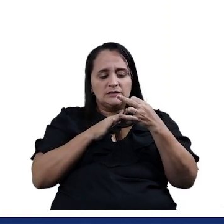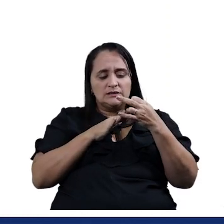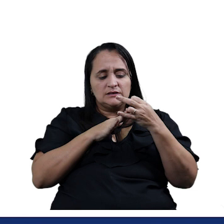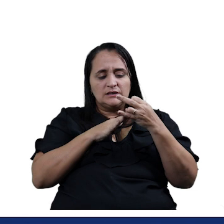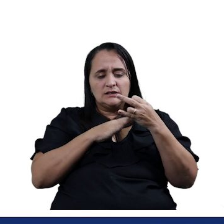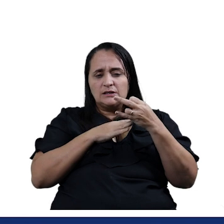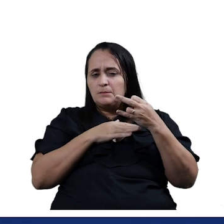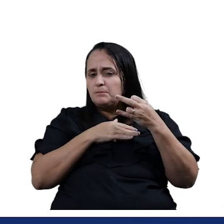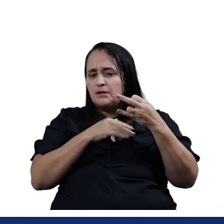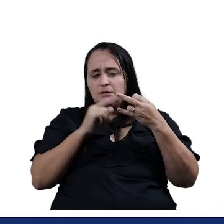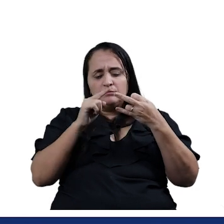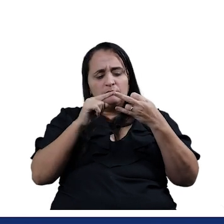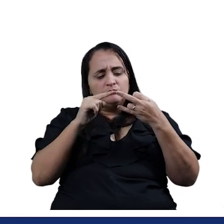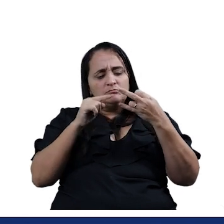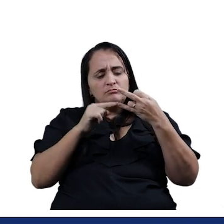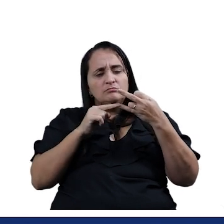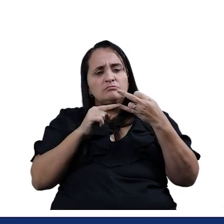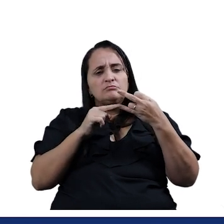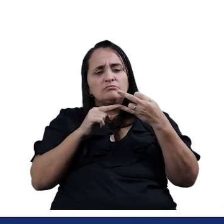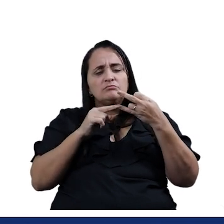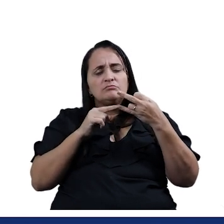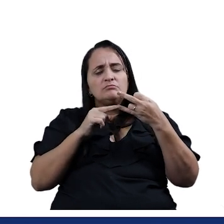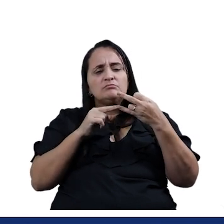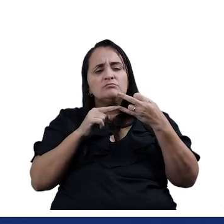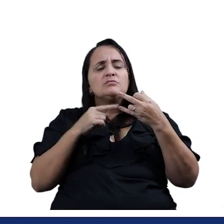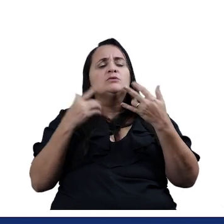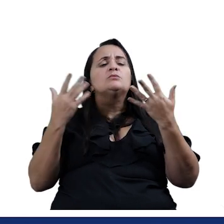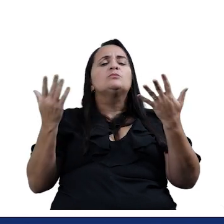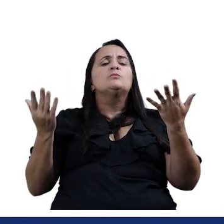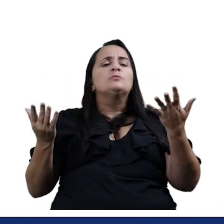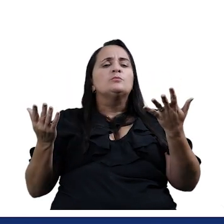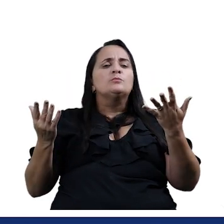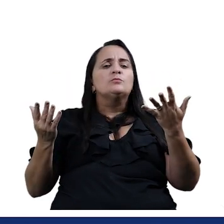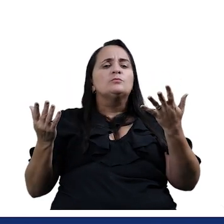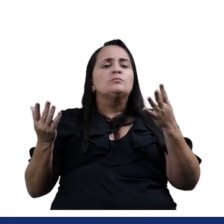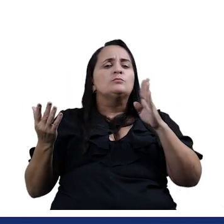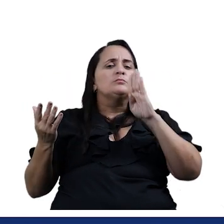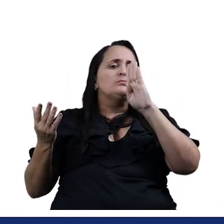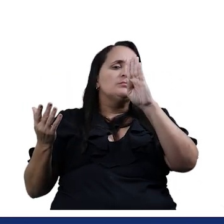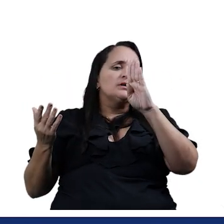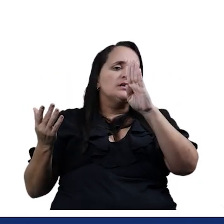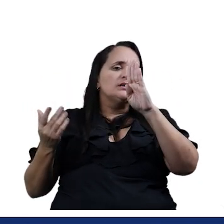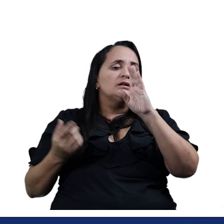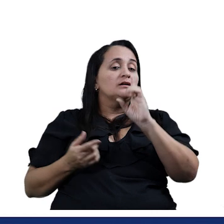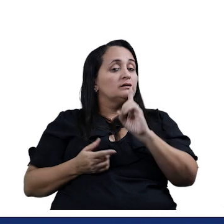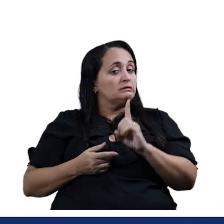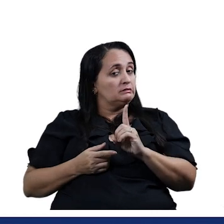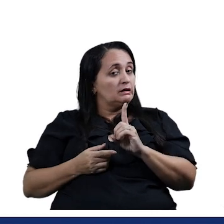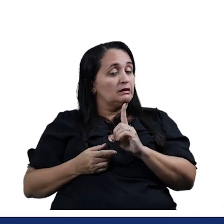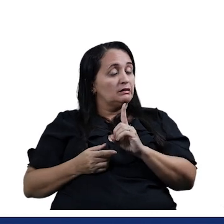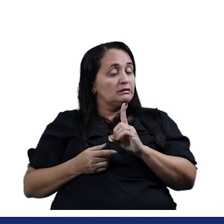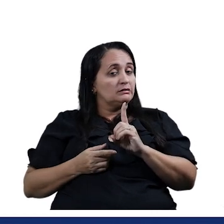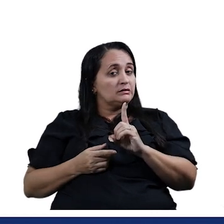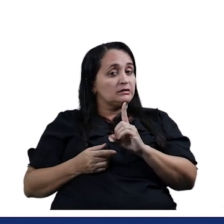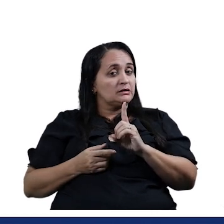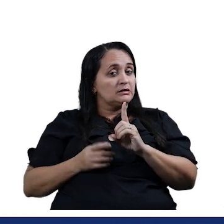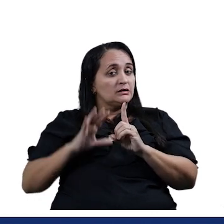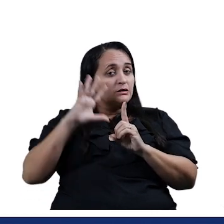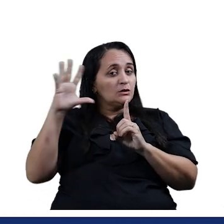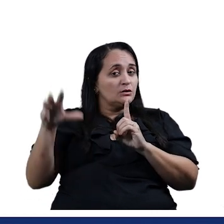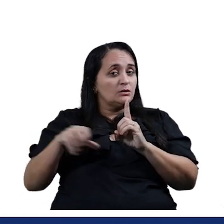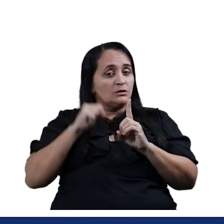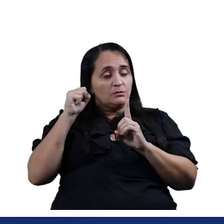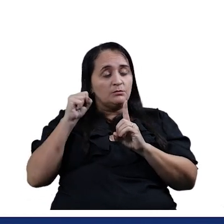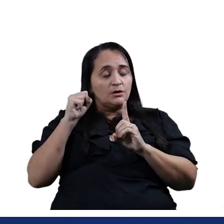também a gente exclui. Então, só resta como alternativas para mim a letra B e a letra D, que é